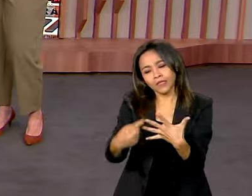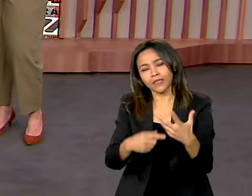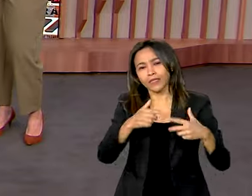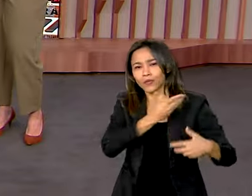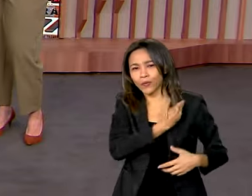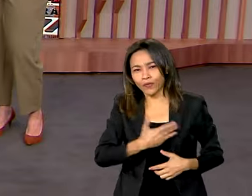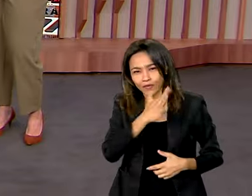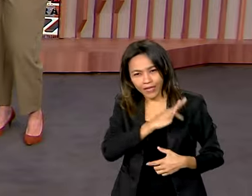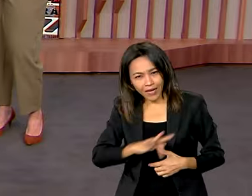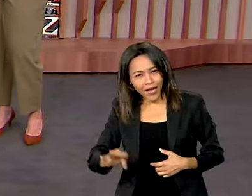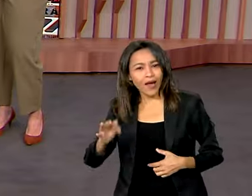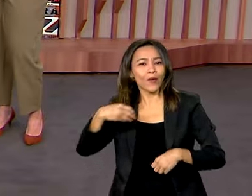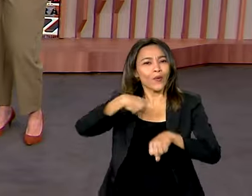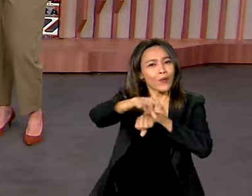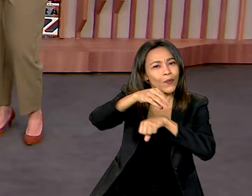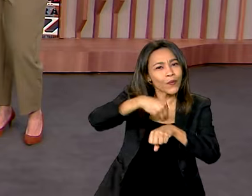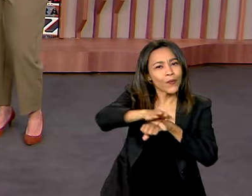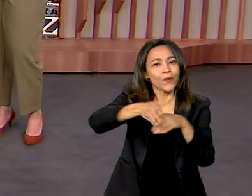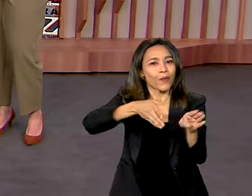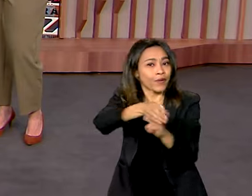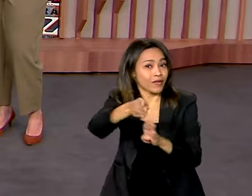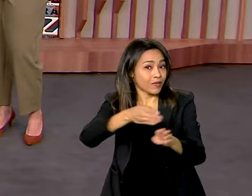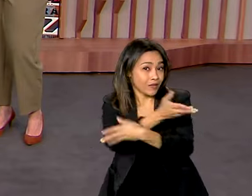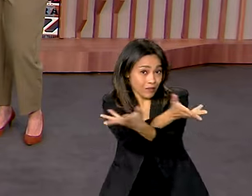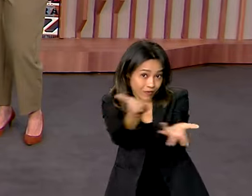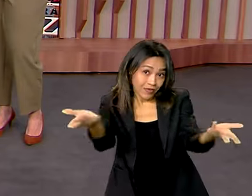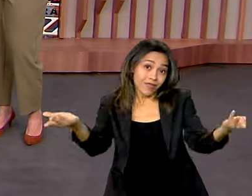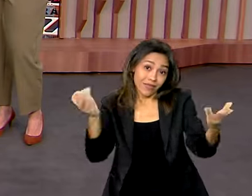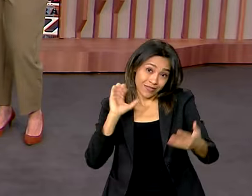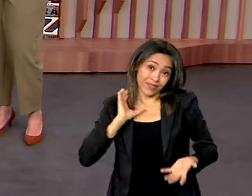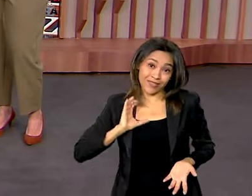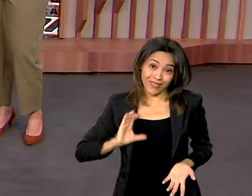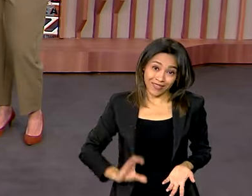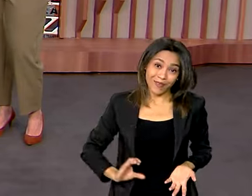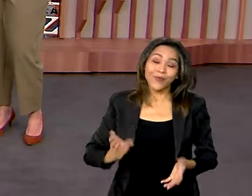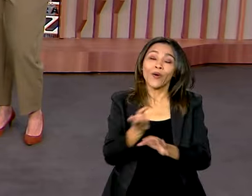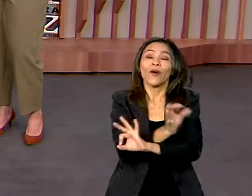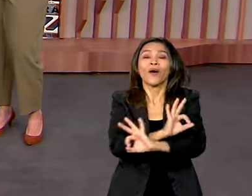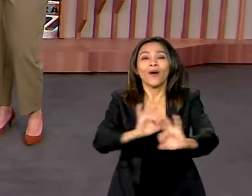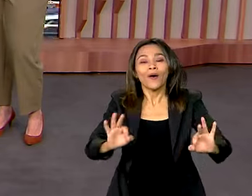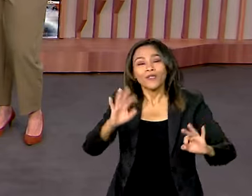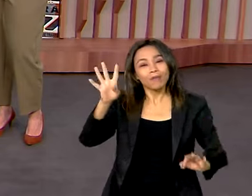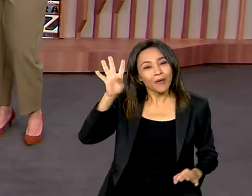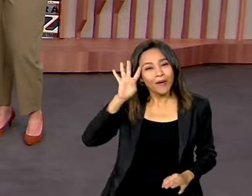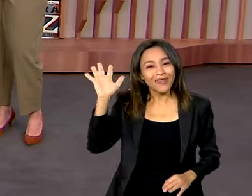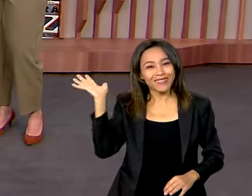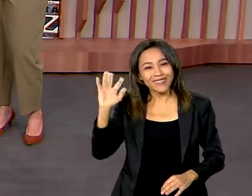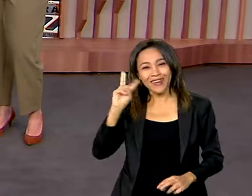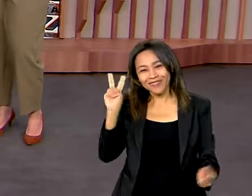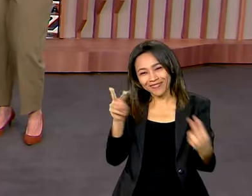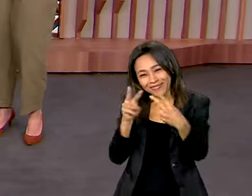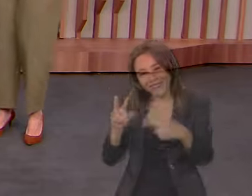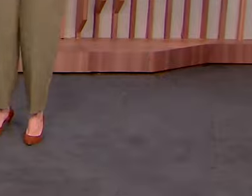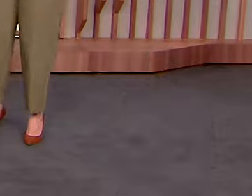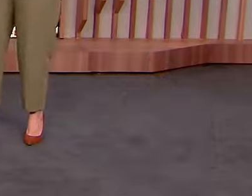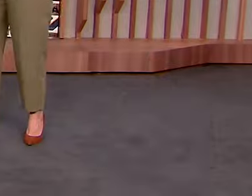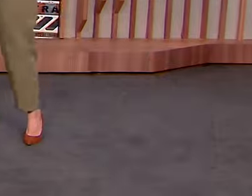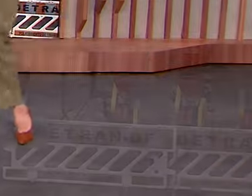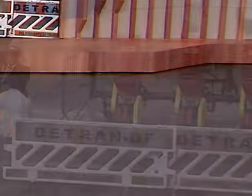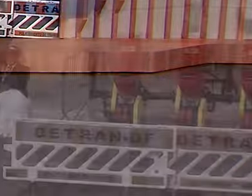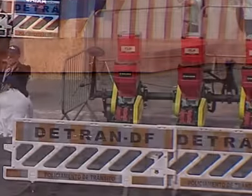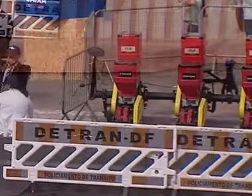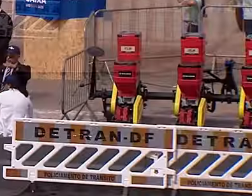eventos ao vivo, dicas e serviços para você, cidadão. Uma ótima quarta-feira e até a próxima. Tchau! Tchau!